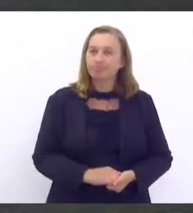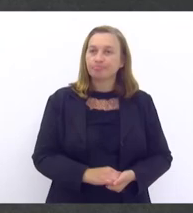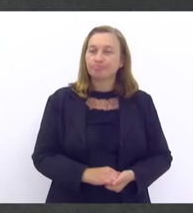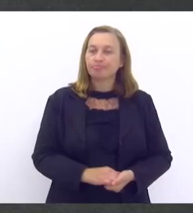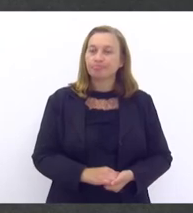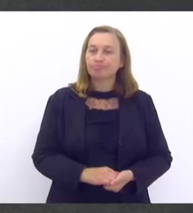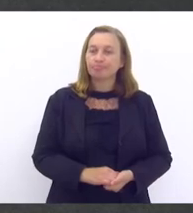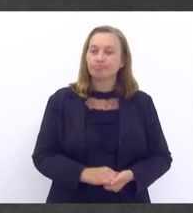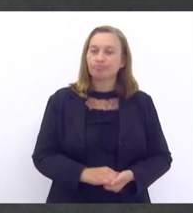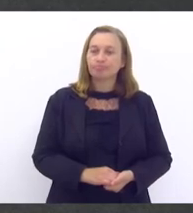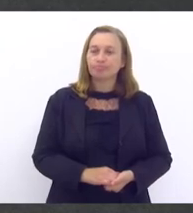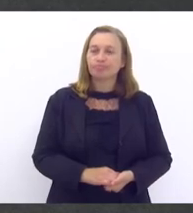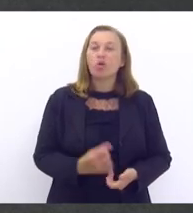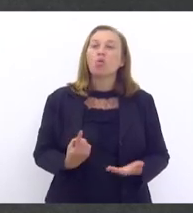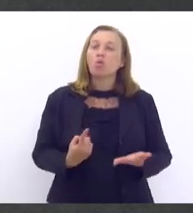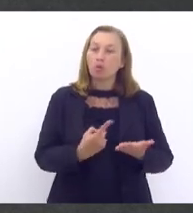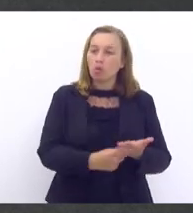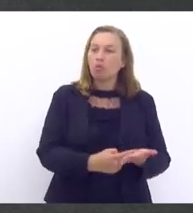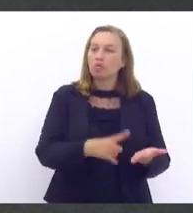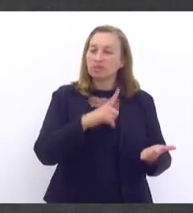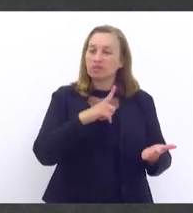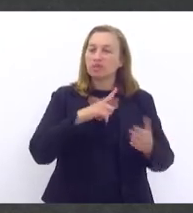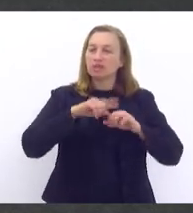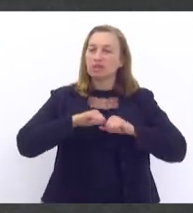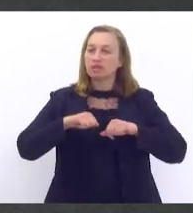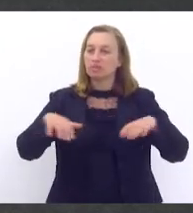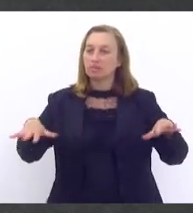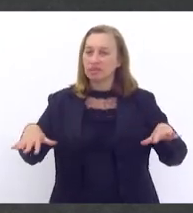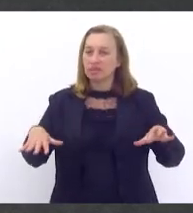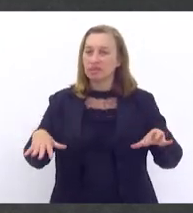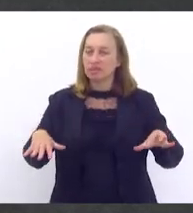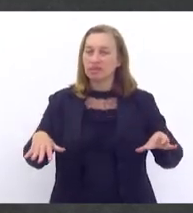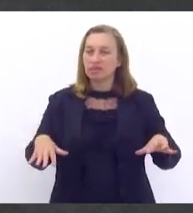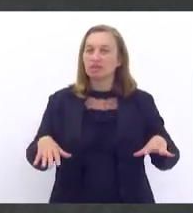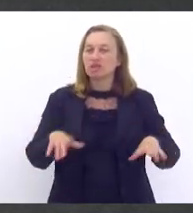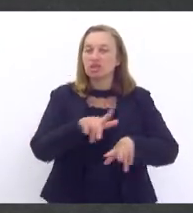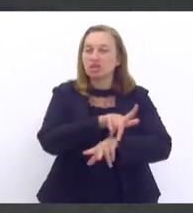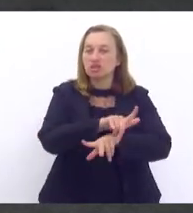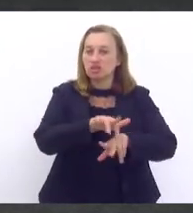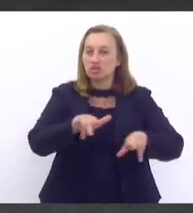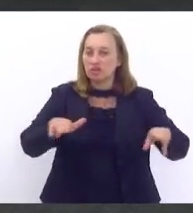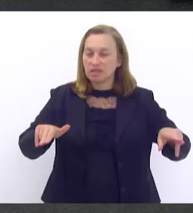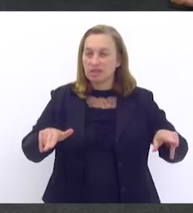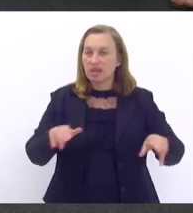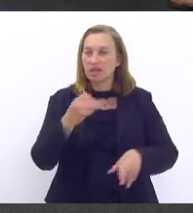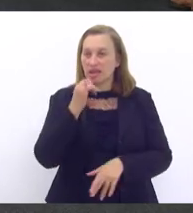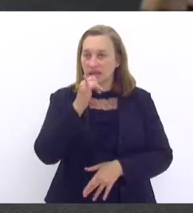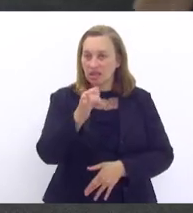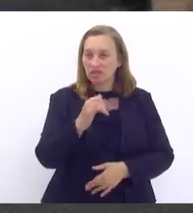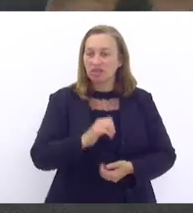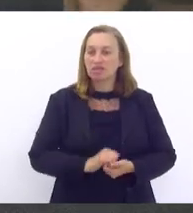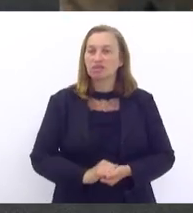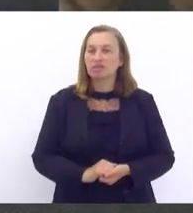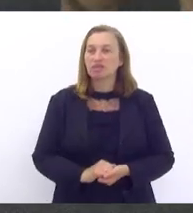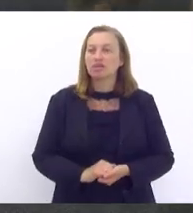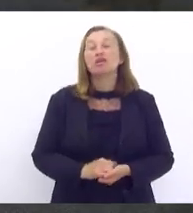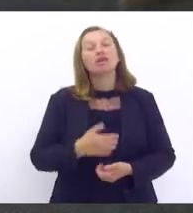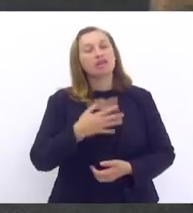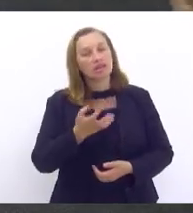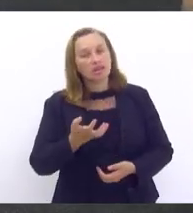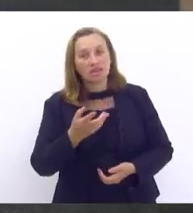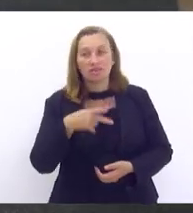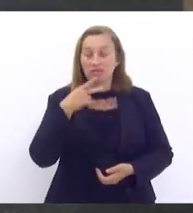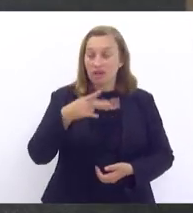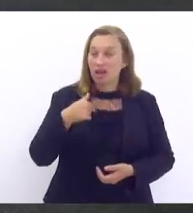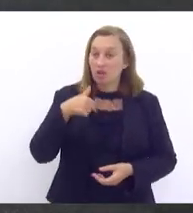embute nela um compromisso da ampliação dessa diversidade energética. E queria dizer que